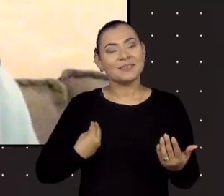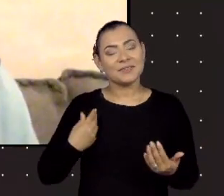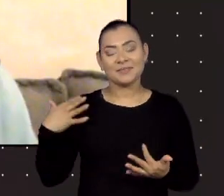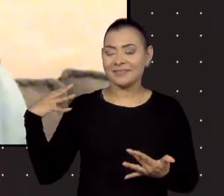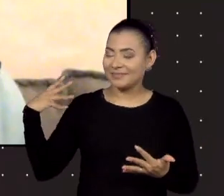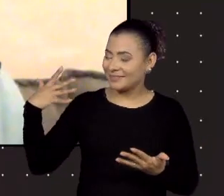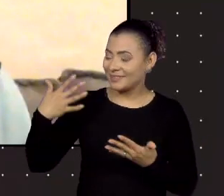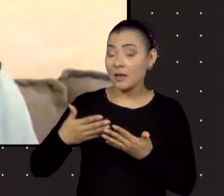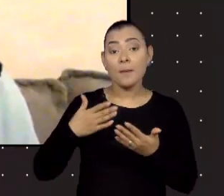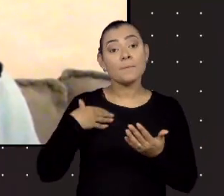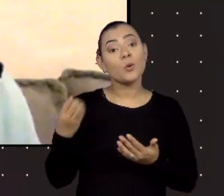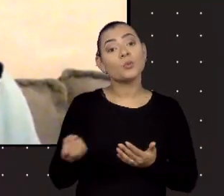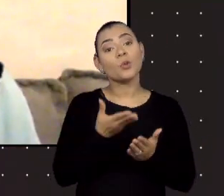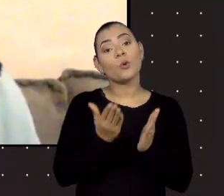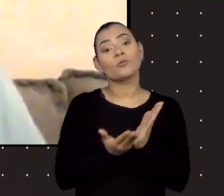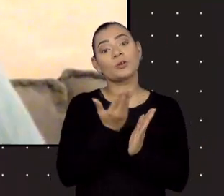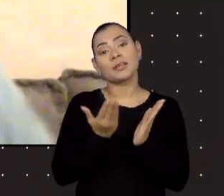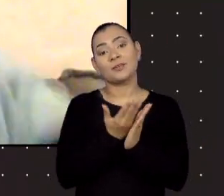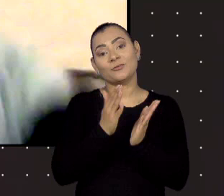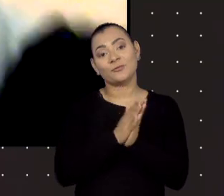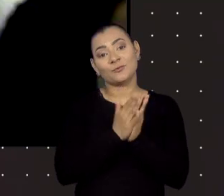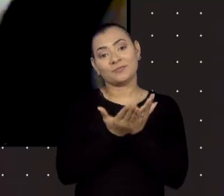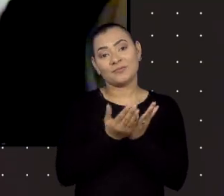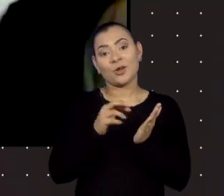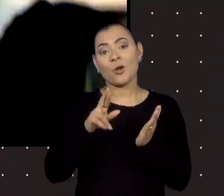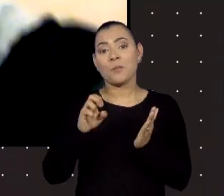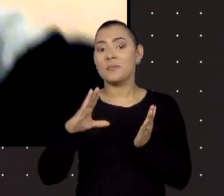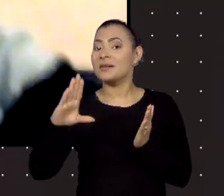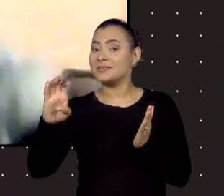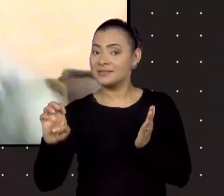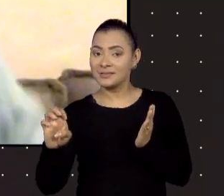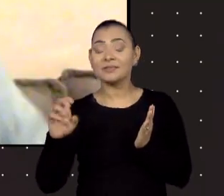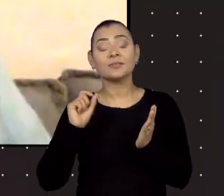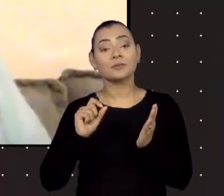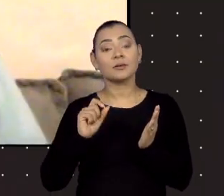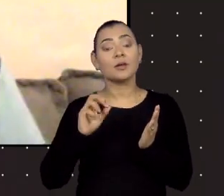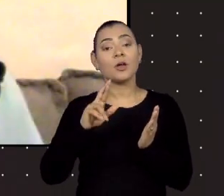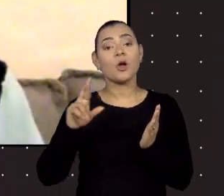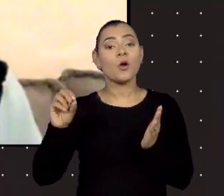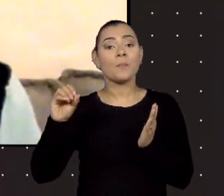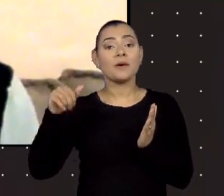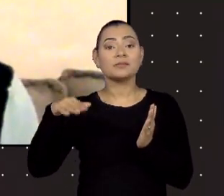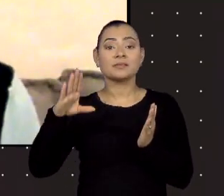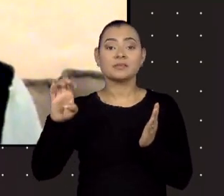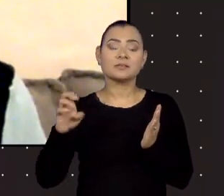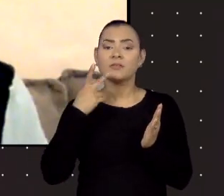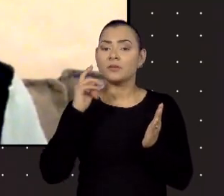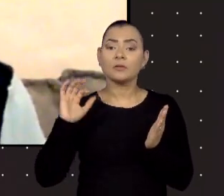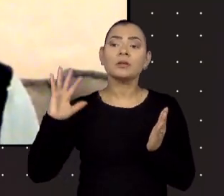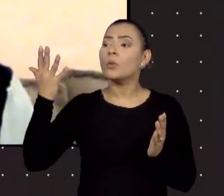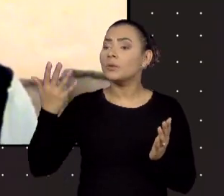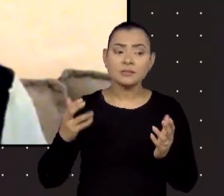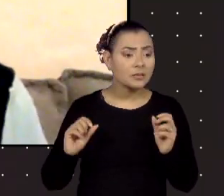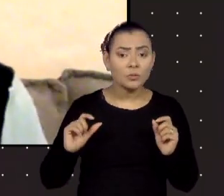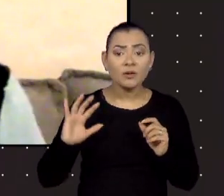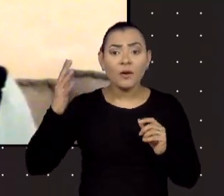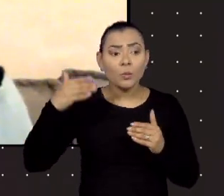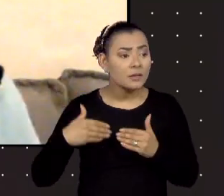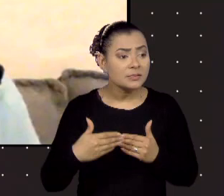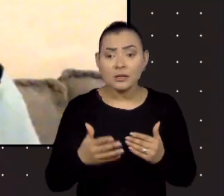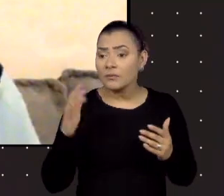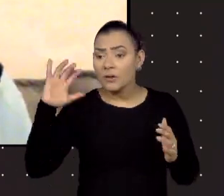novo livro, no meu novo romance, o personagem passa o livro inteiro perguntando o que está acontecendo e o que vai